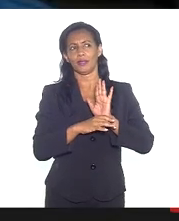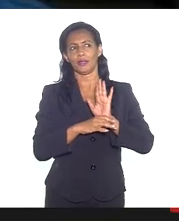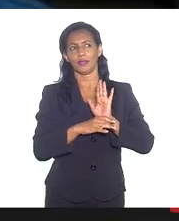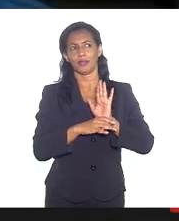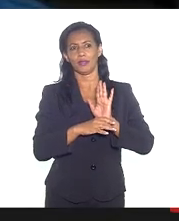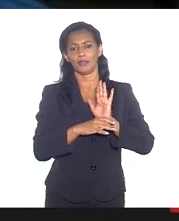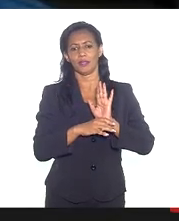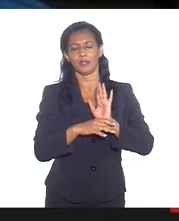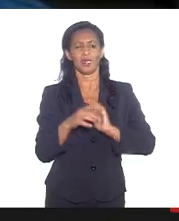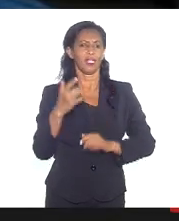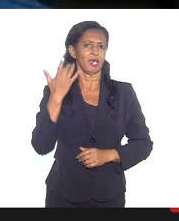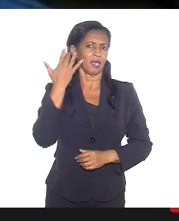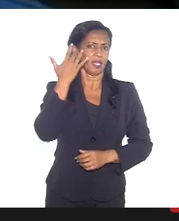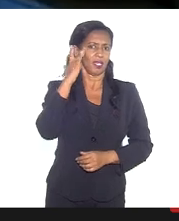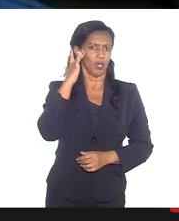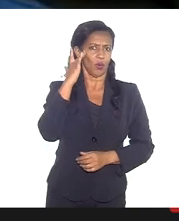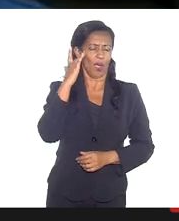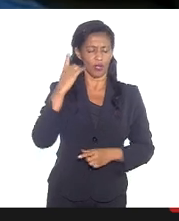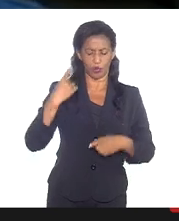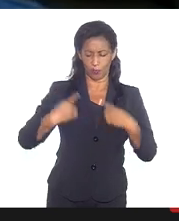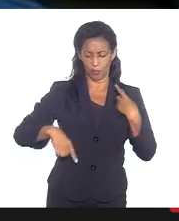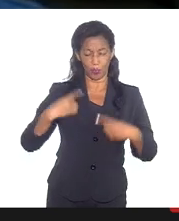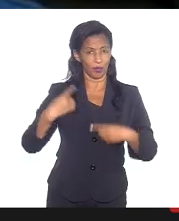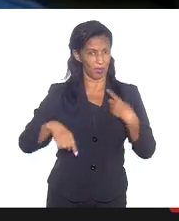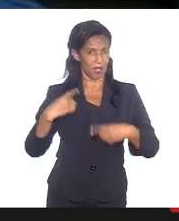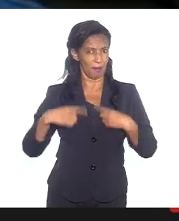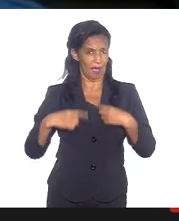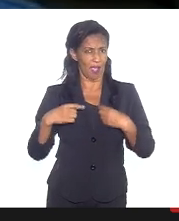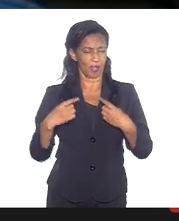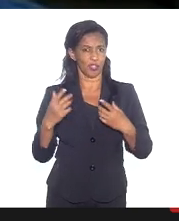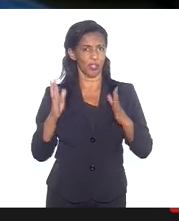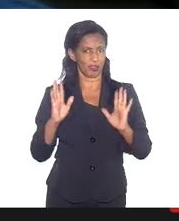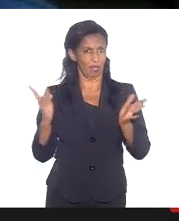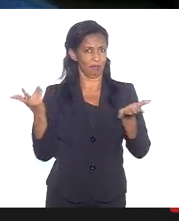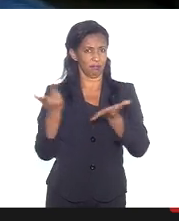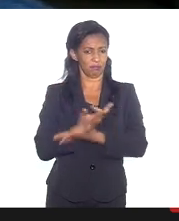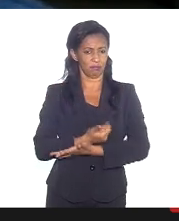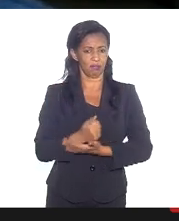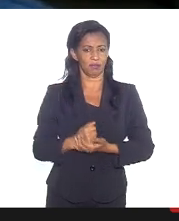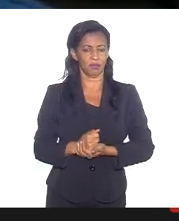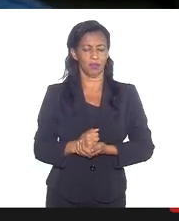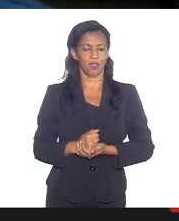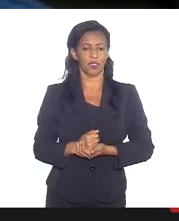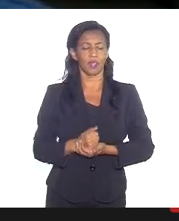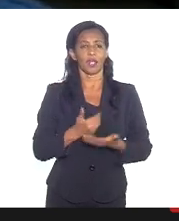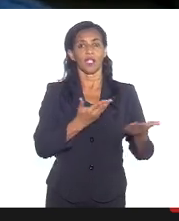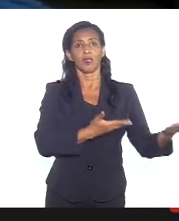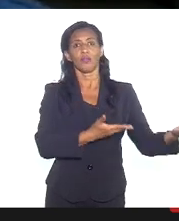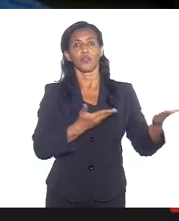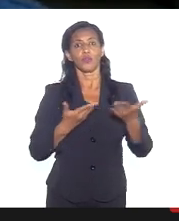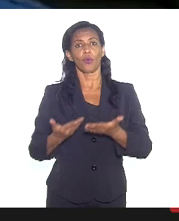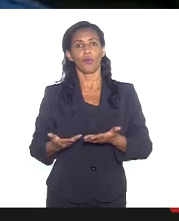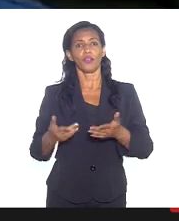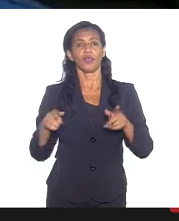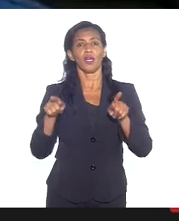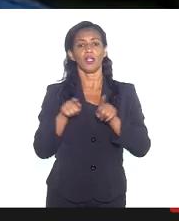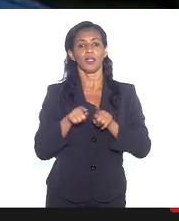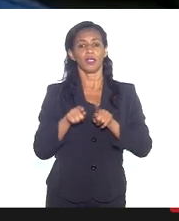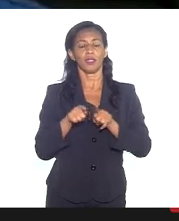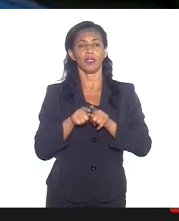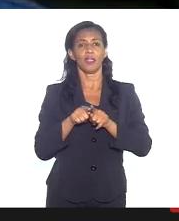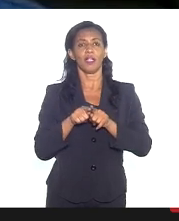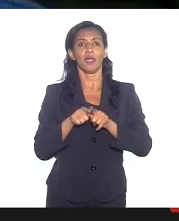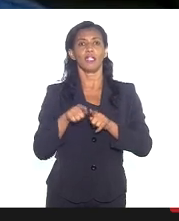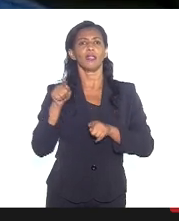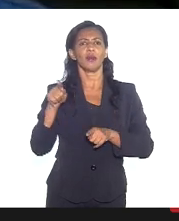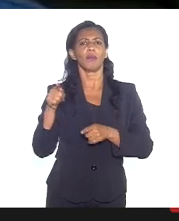seria útil, pelo nosso nível de debate, pelo que está sendo colocado, que fosse convidado alguns elementos da bancada